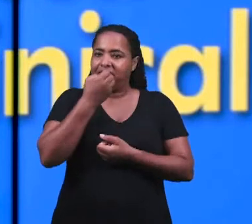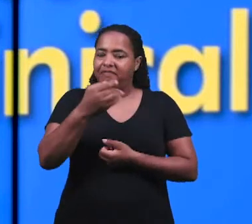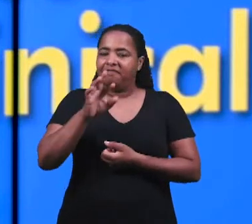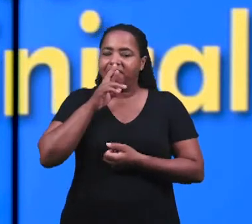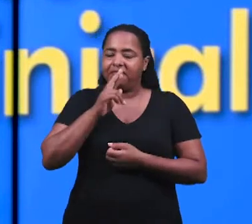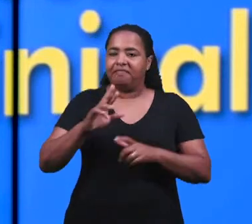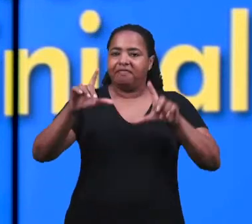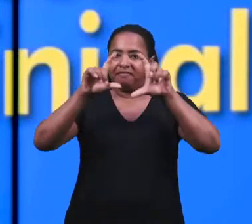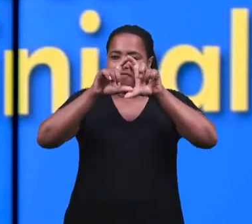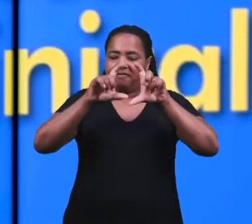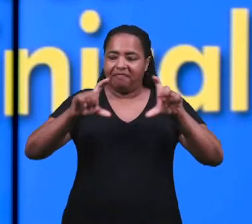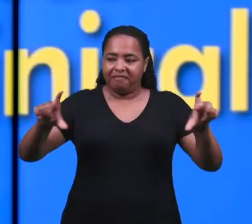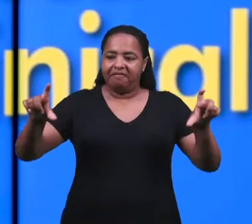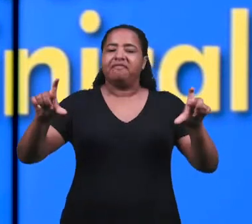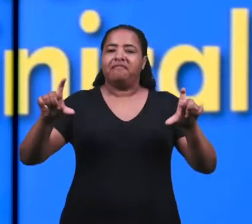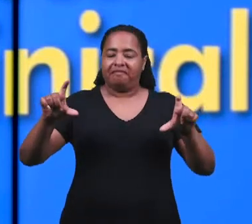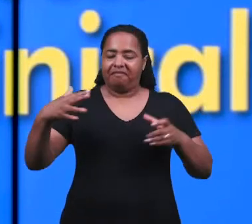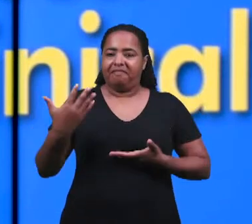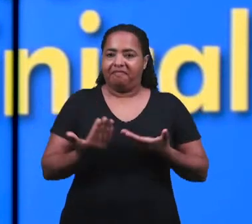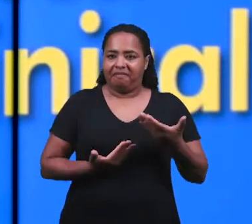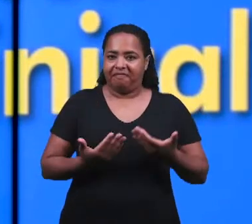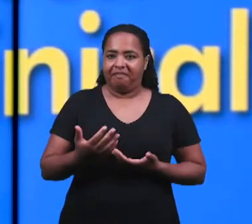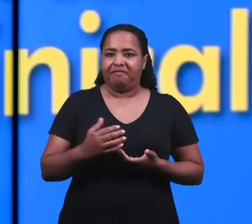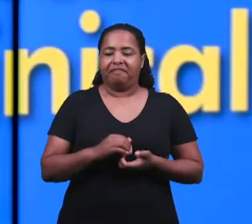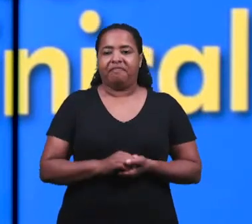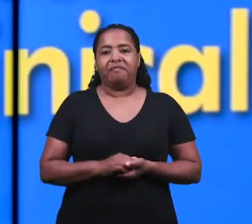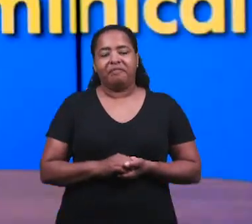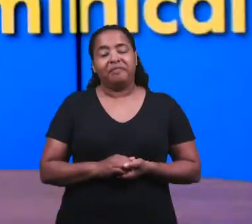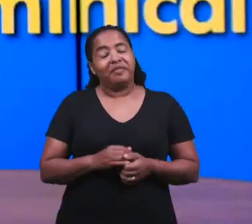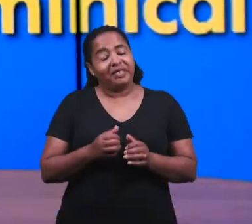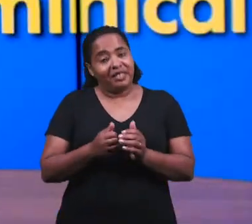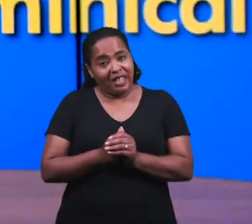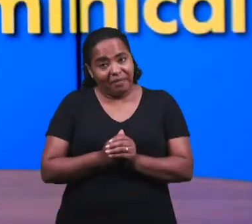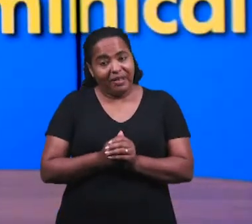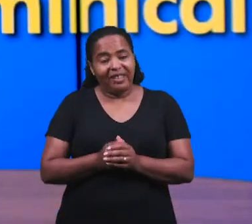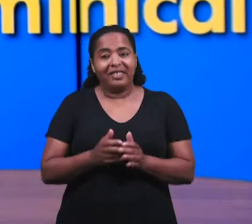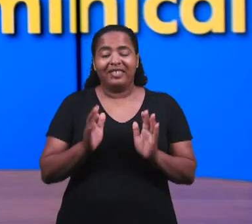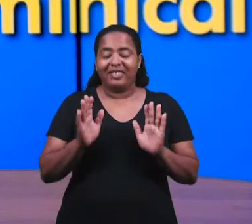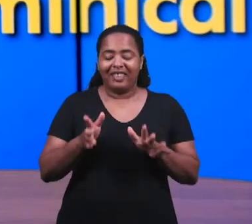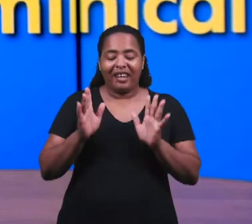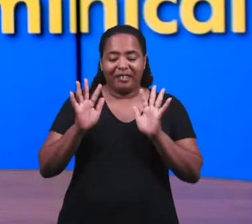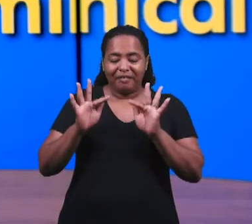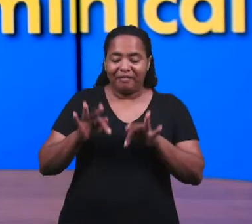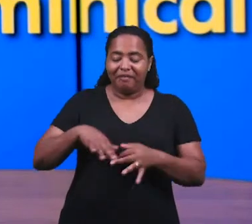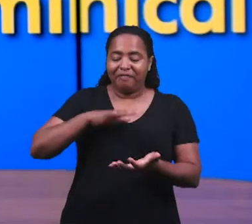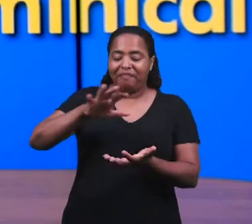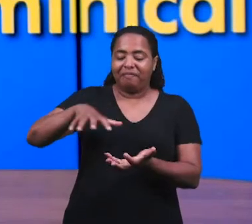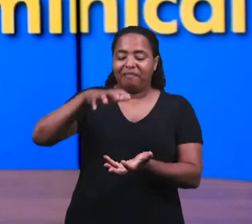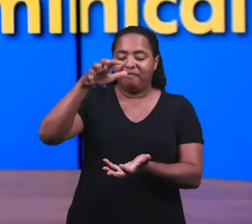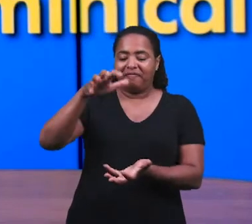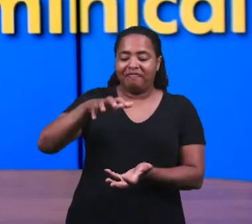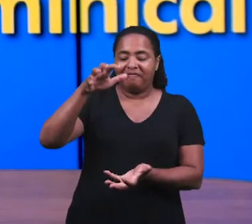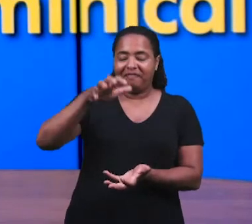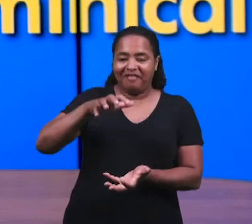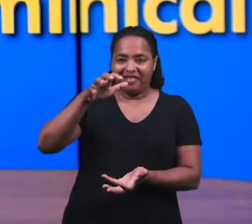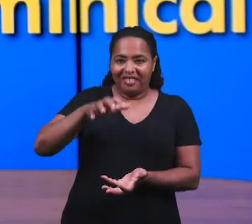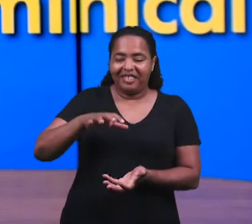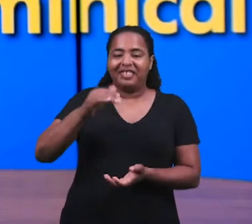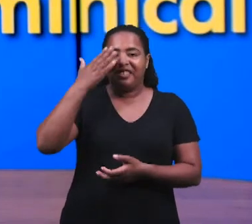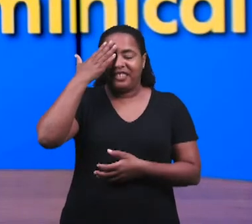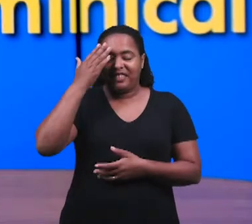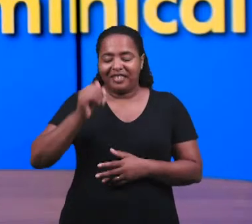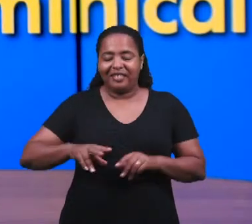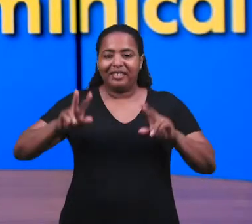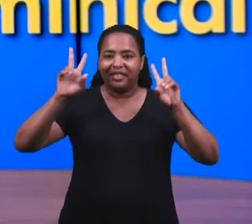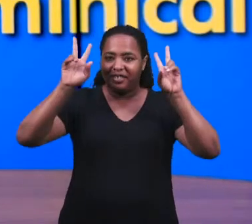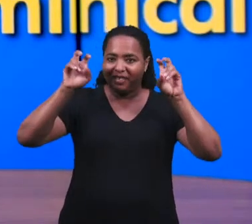bem colocado aqui na frase das nossas irmãs. Glória a Deus. Amém, irmãos? Assim chegamos ao final da nossa transmissão, e o que é notável